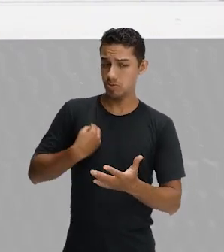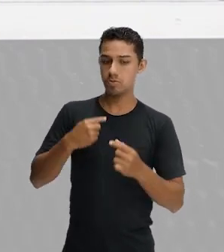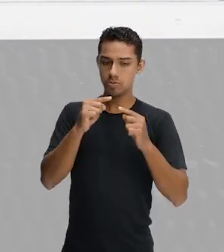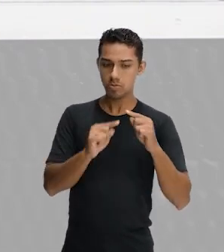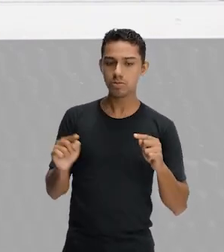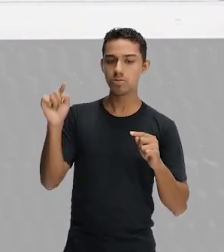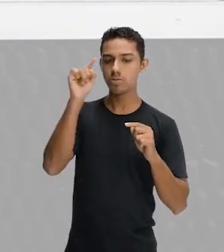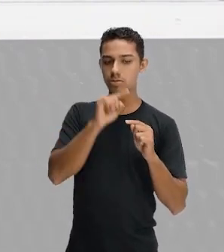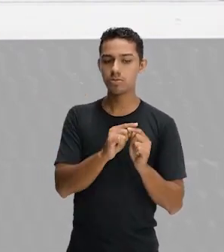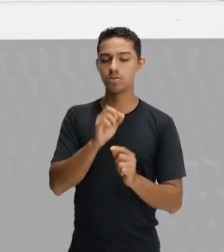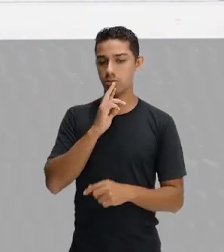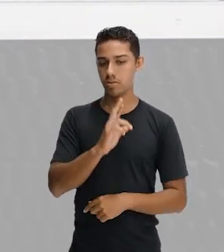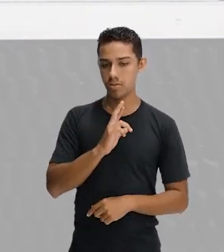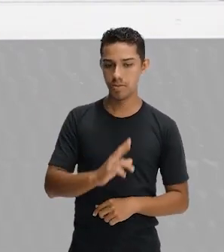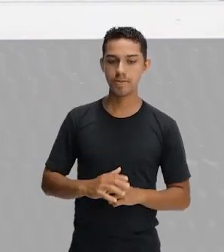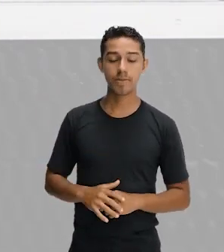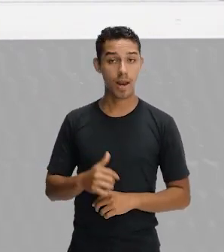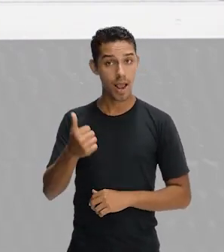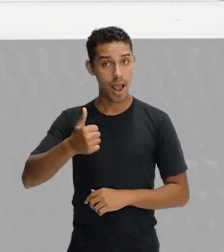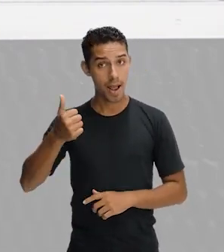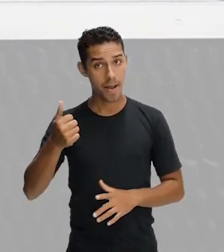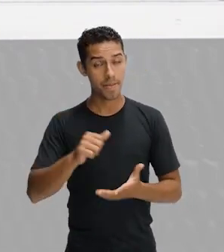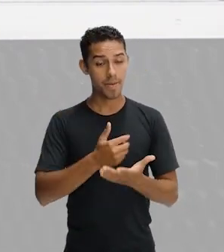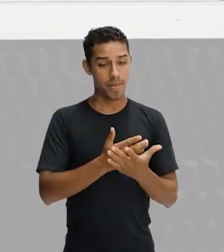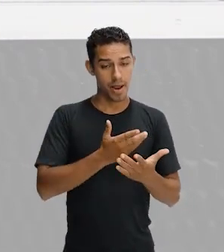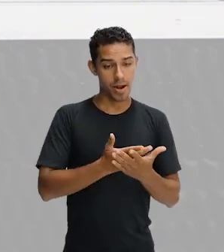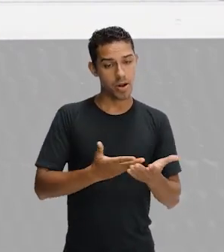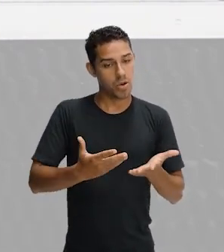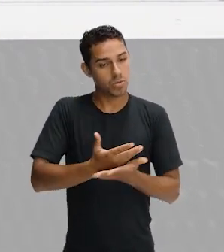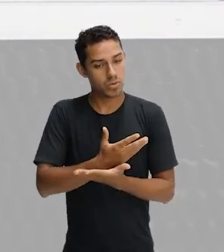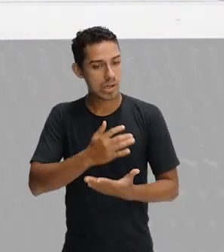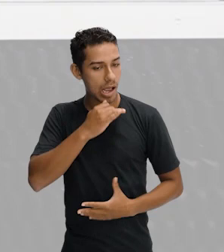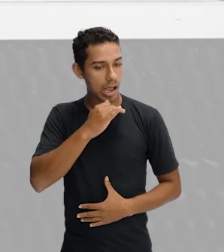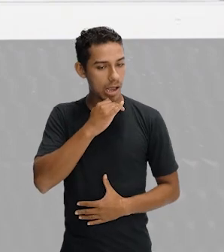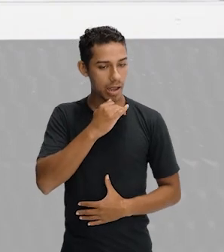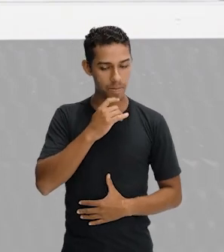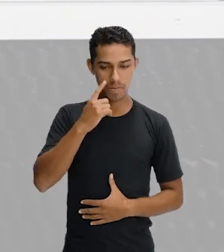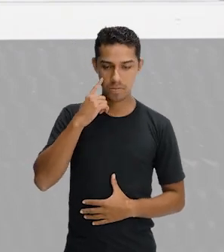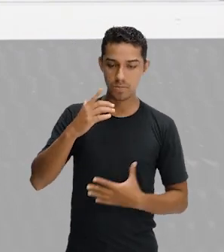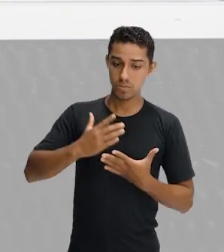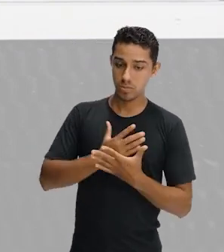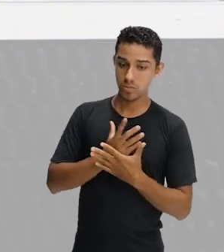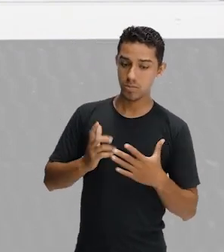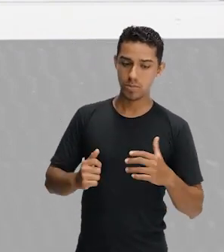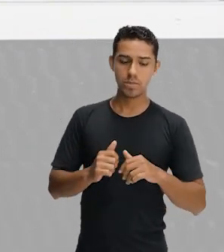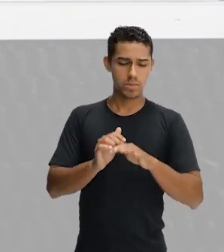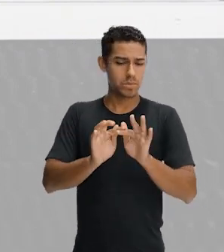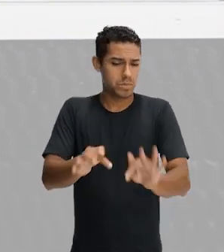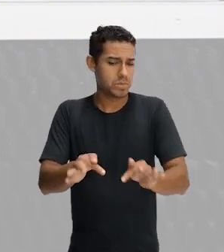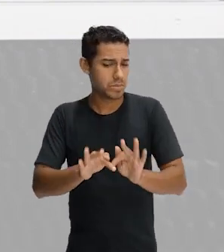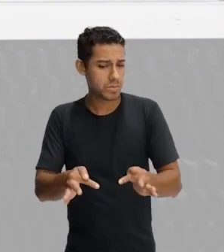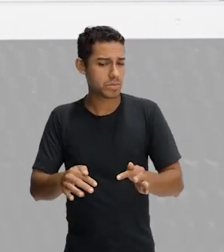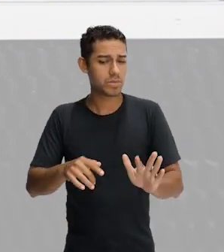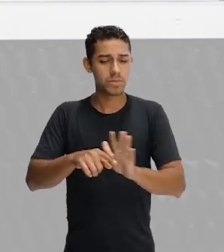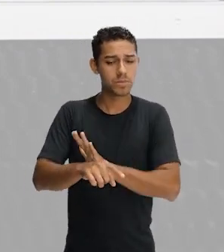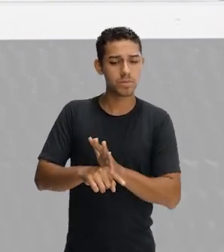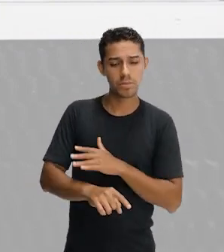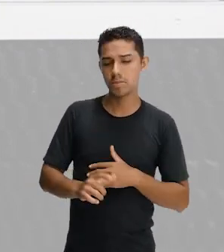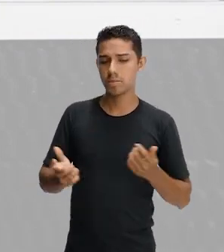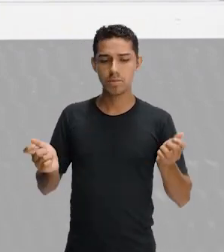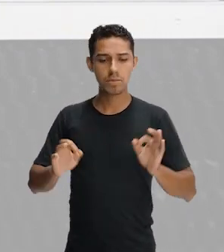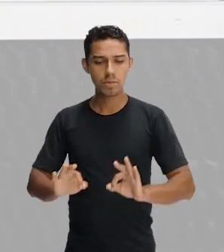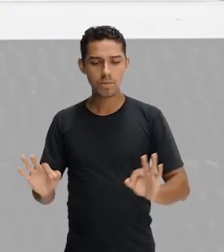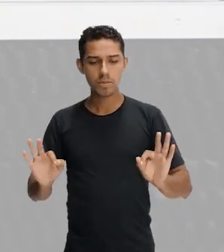ou do momento angular, ok? Então, na primeira aula nós vimos alguns exemplos, questões simples, uma questãozinha